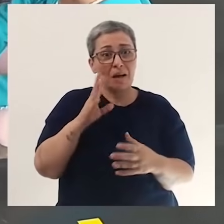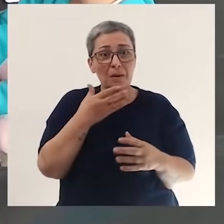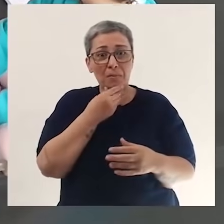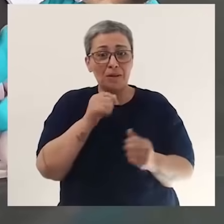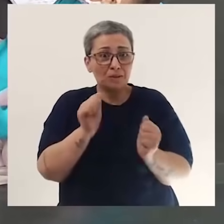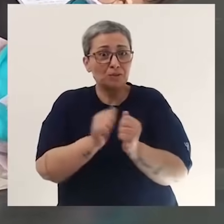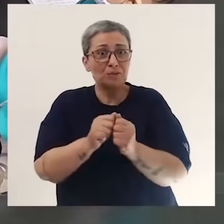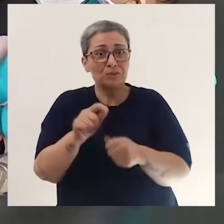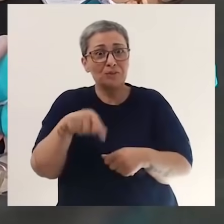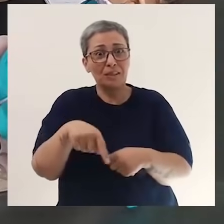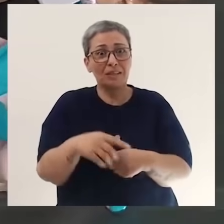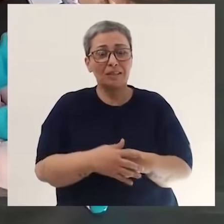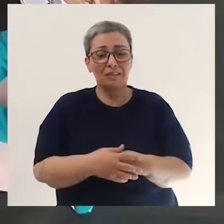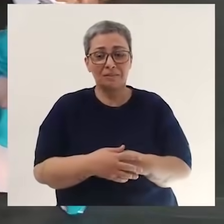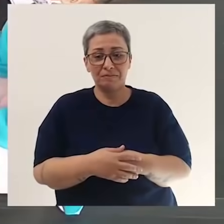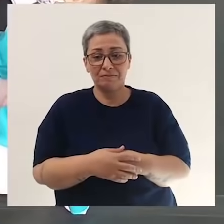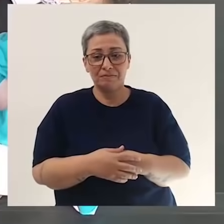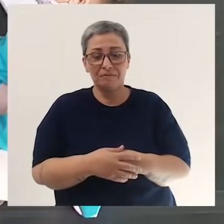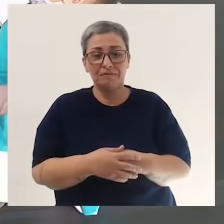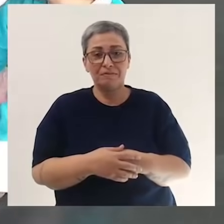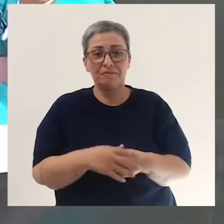é?